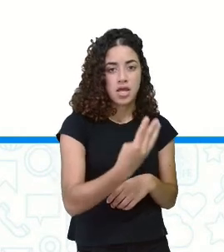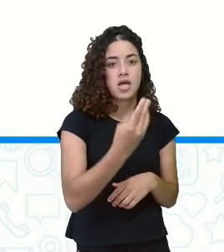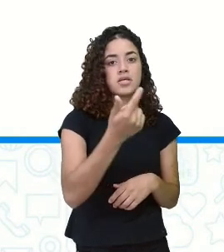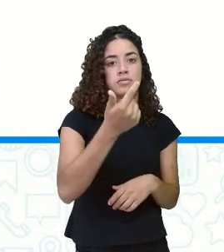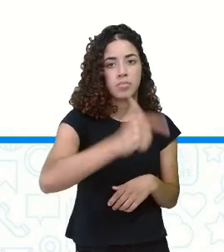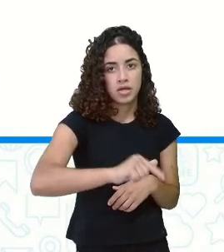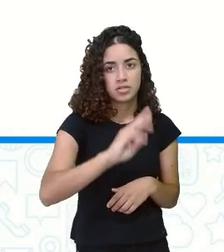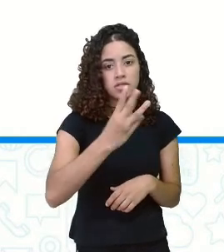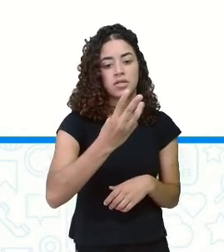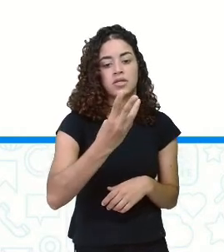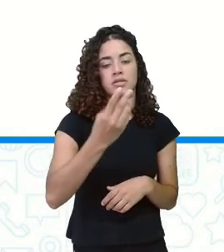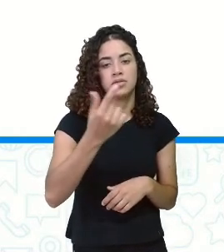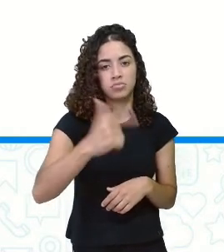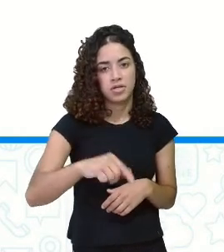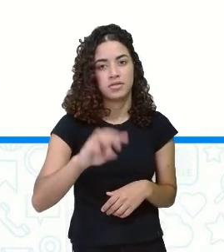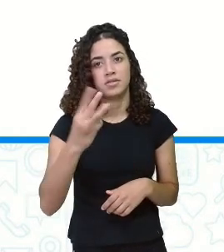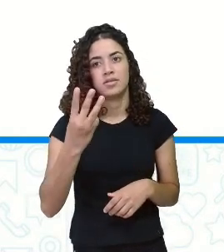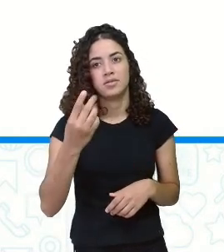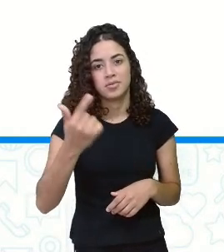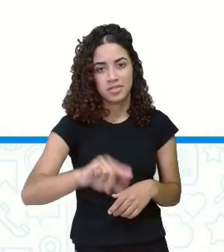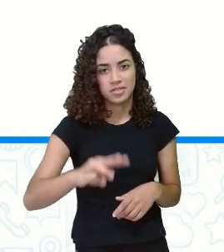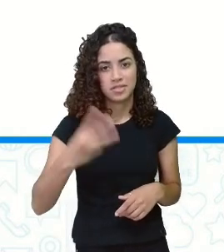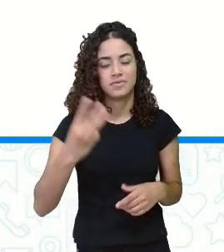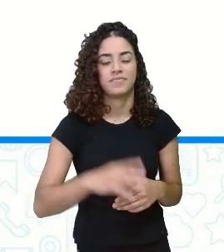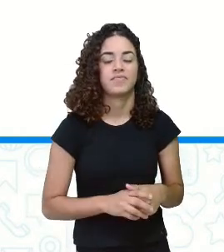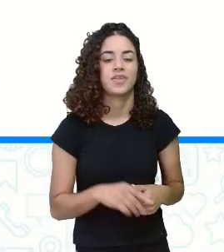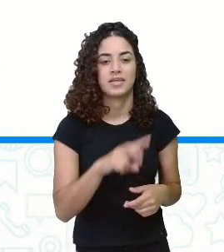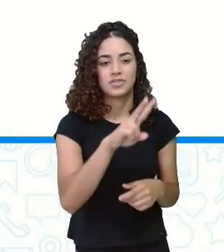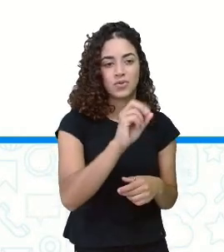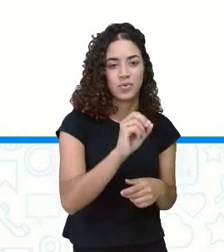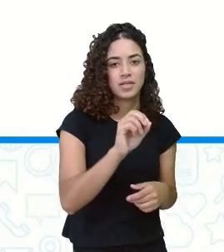Sempre mais 3. Olha aí, ó. Saiu de 50,